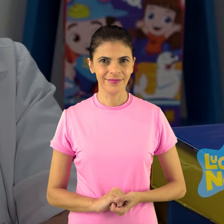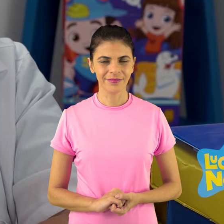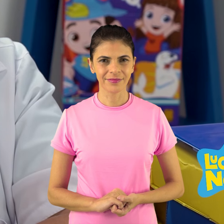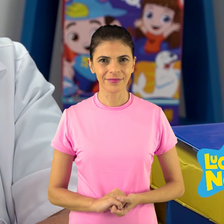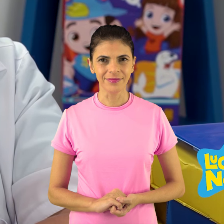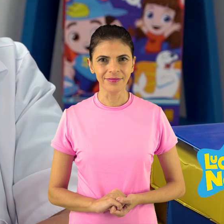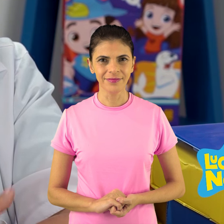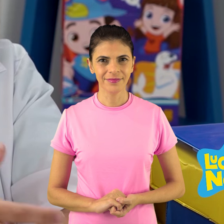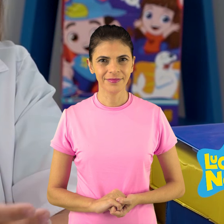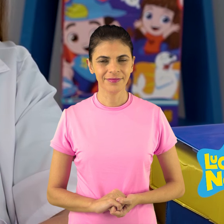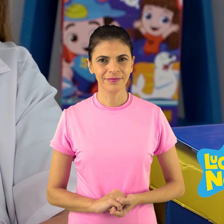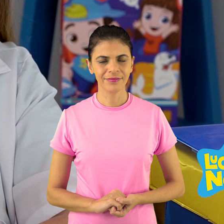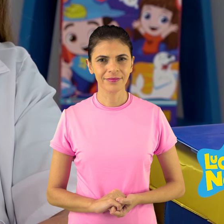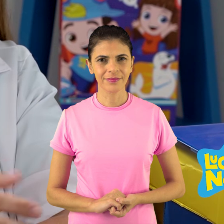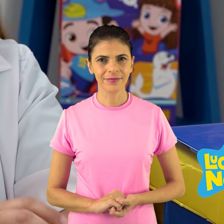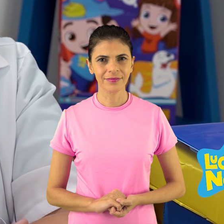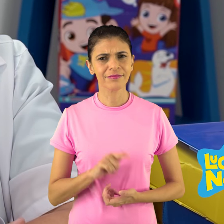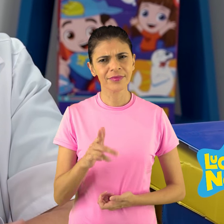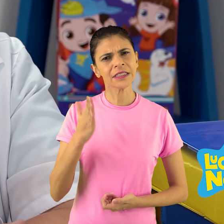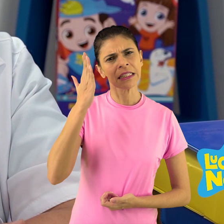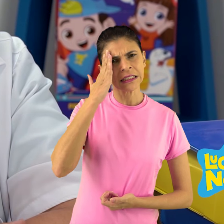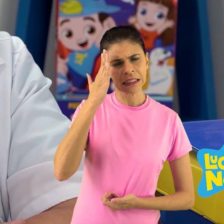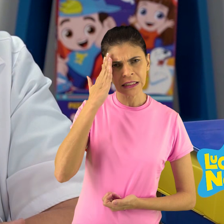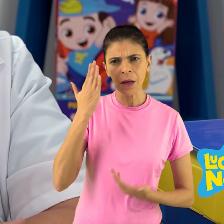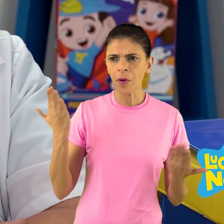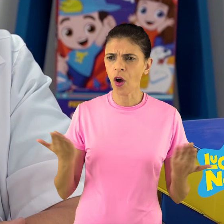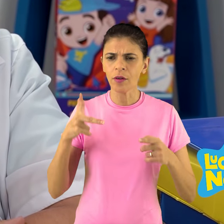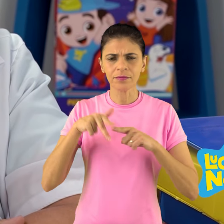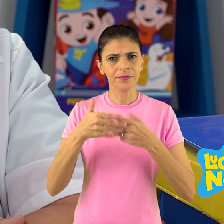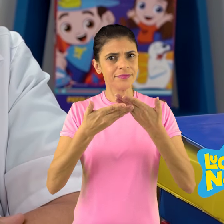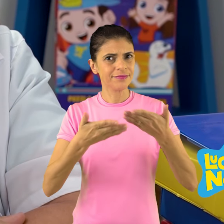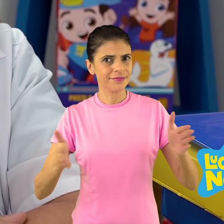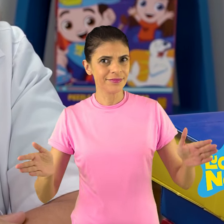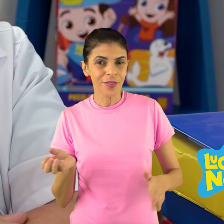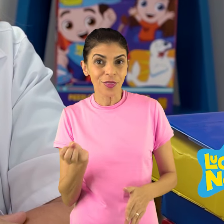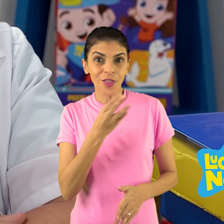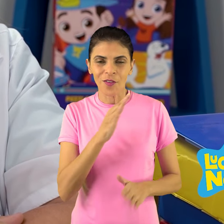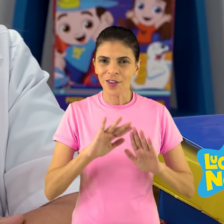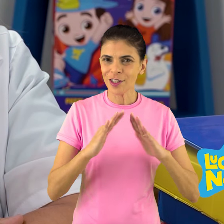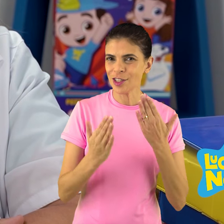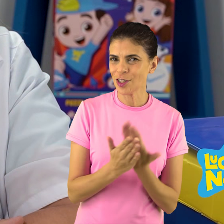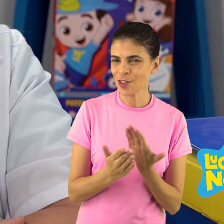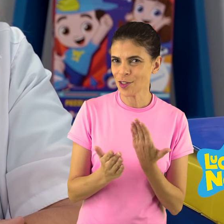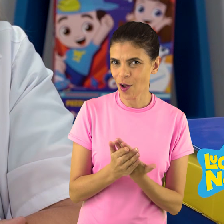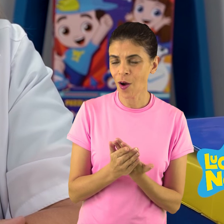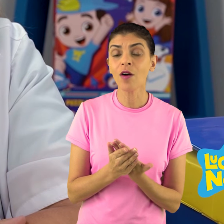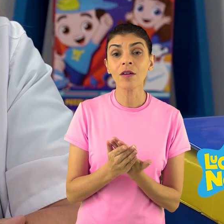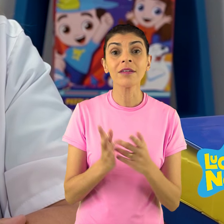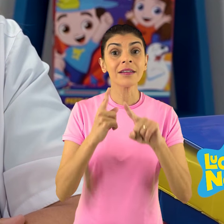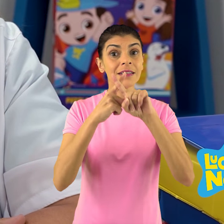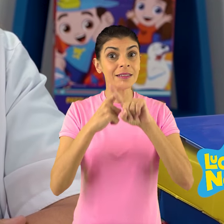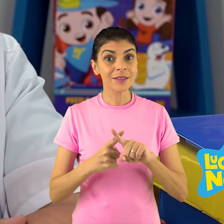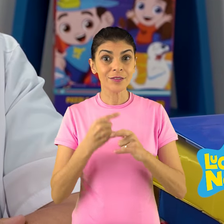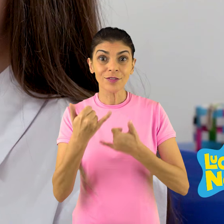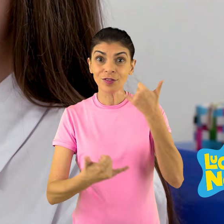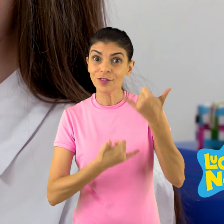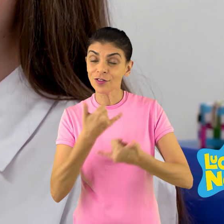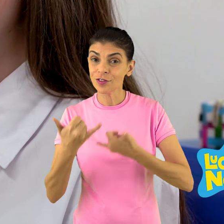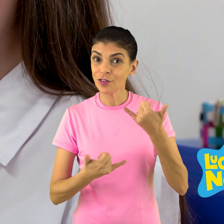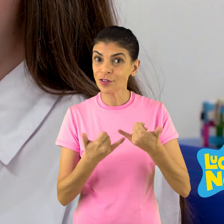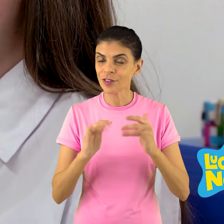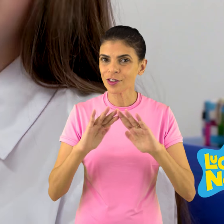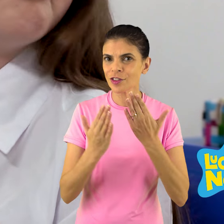Muito bem, alunos. Como vocês sabem, para comemorar a reabertura da nossa escola, vamos fazer um campeonato de jogos escolares.